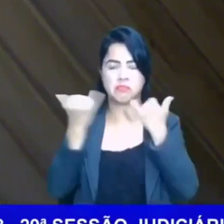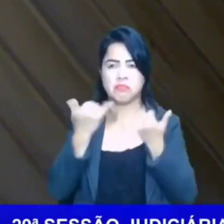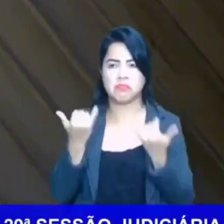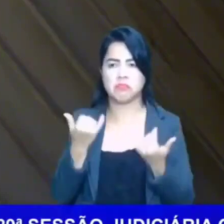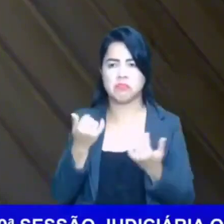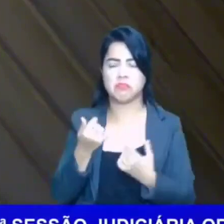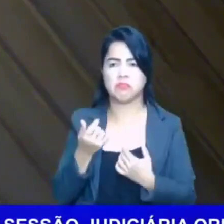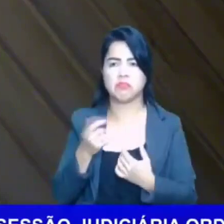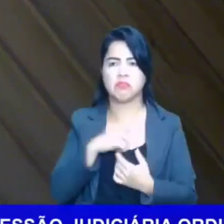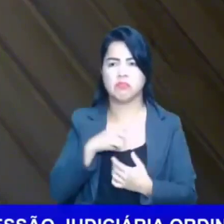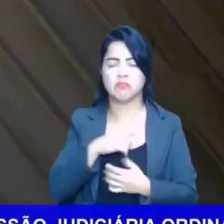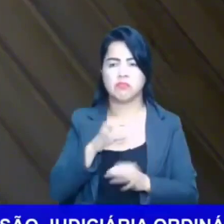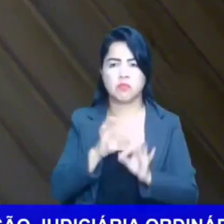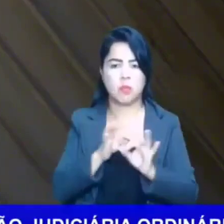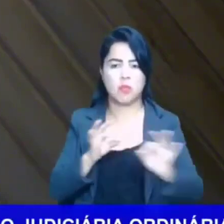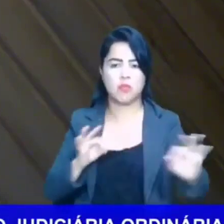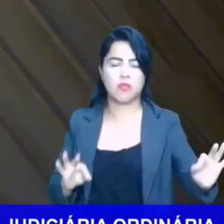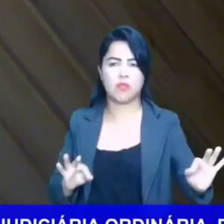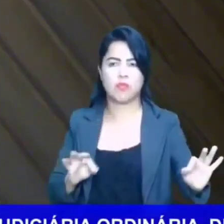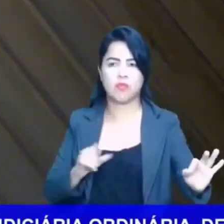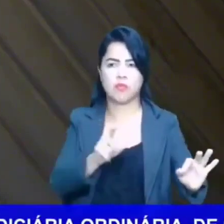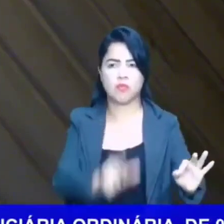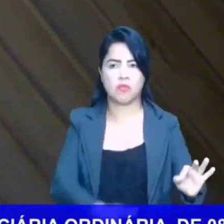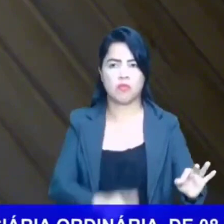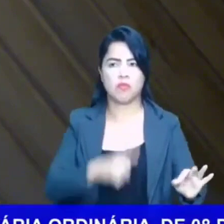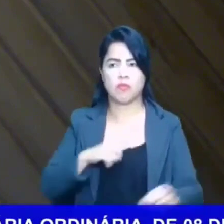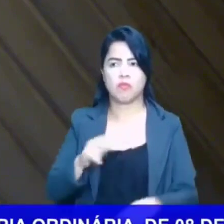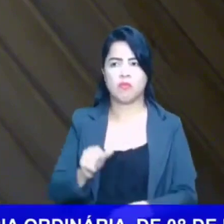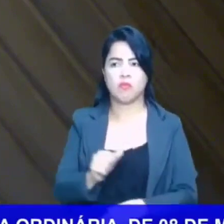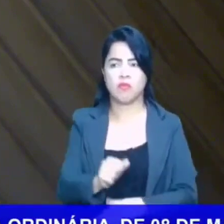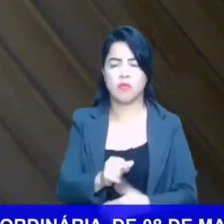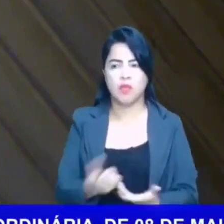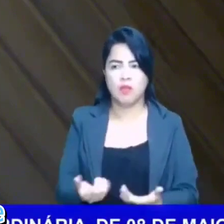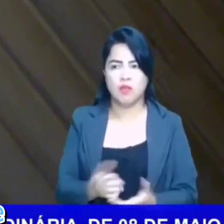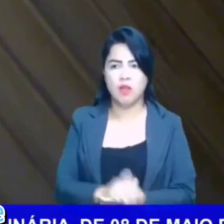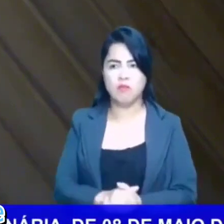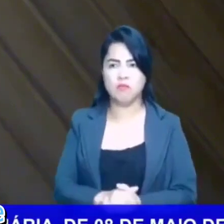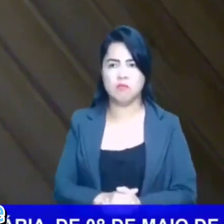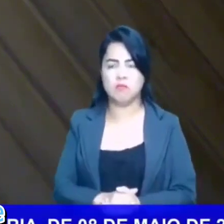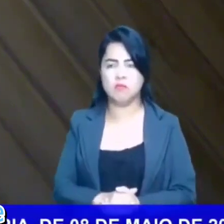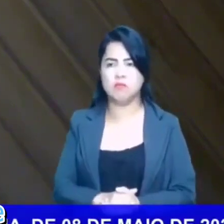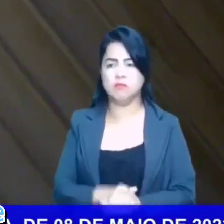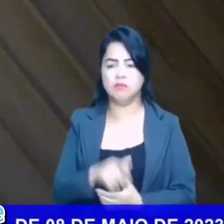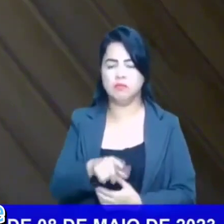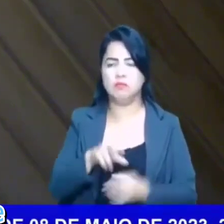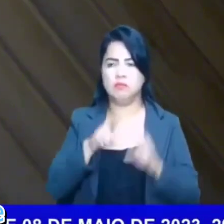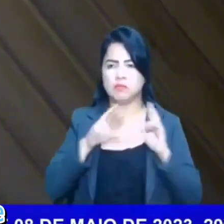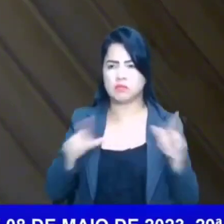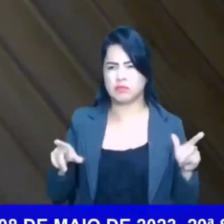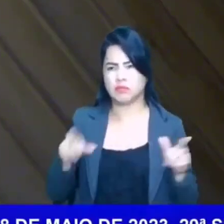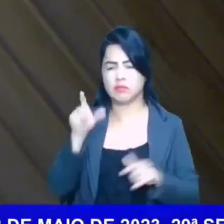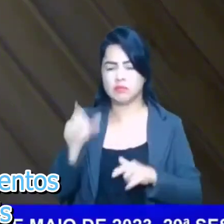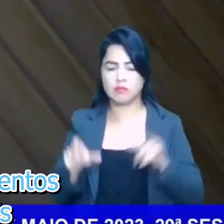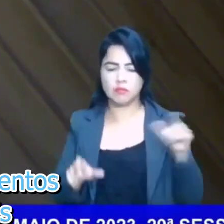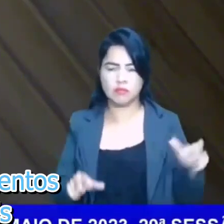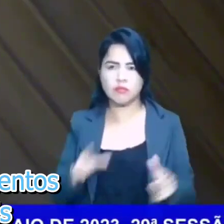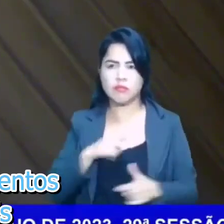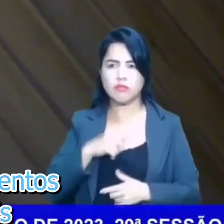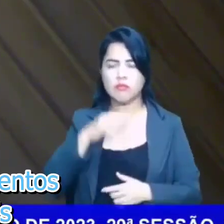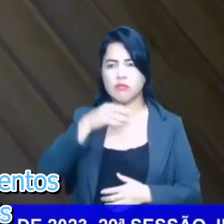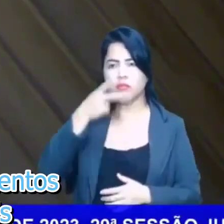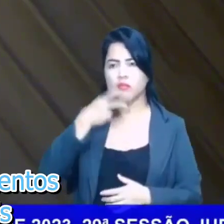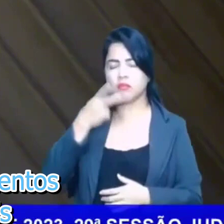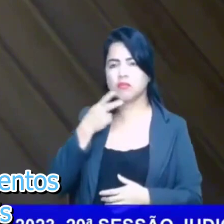amolda, nem de longe, ao caso presente. São situações completamente distintas. Fala-se